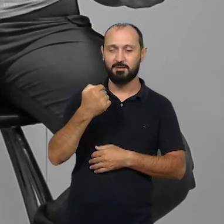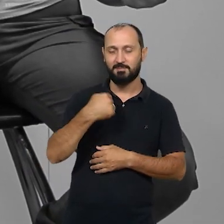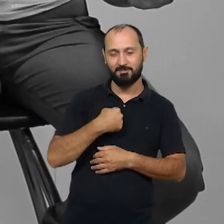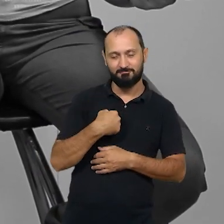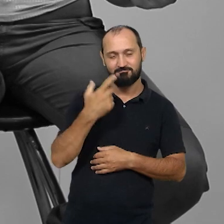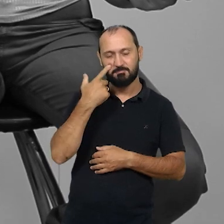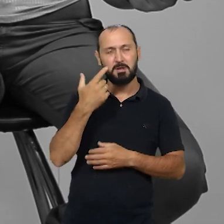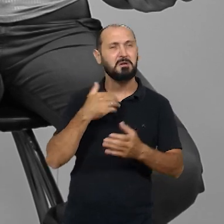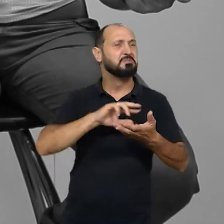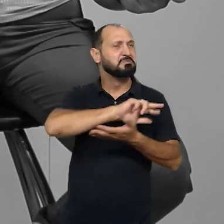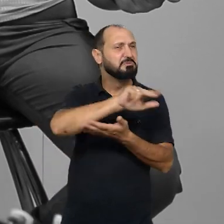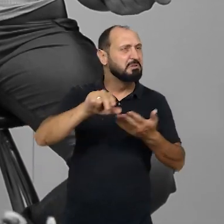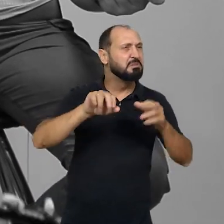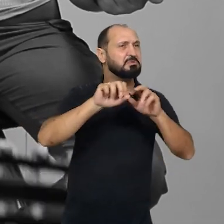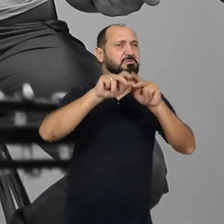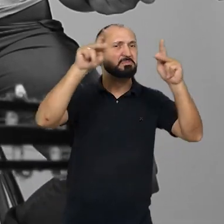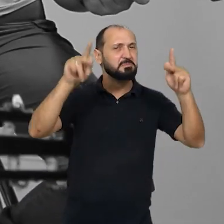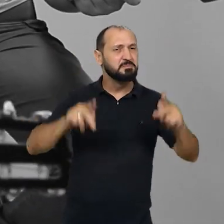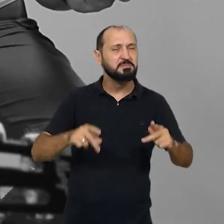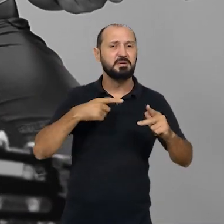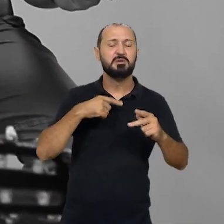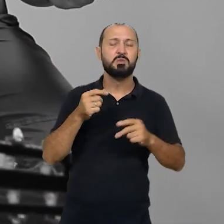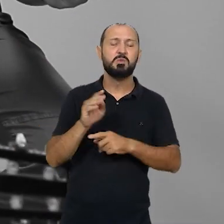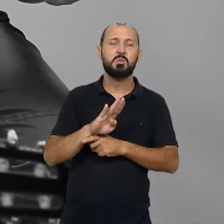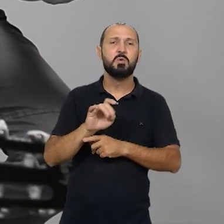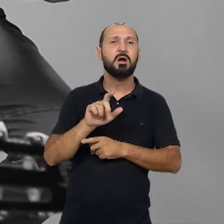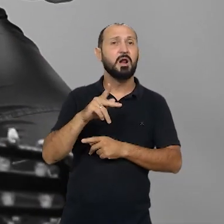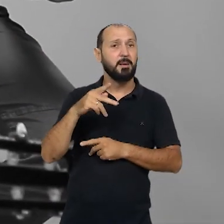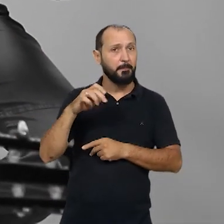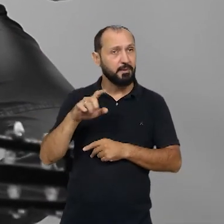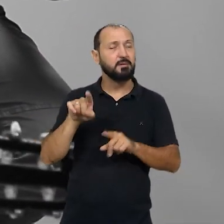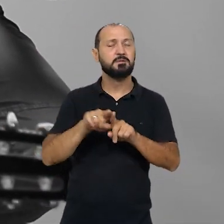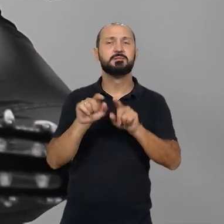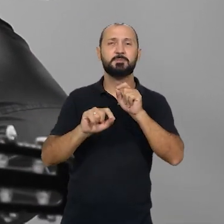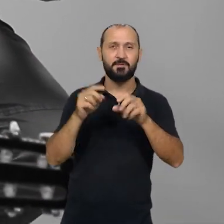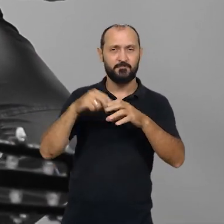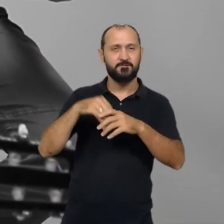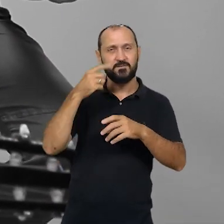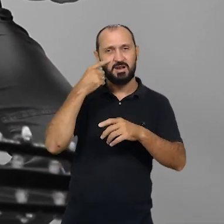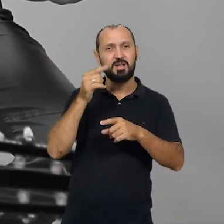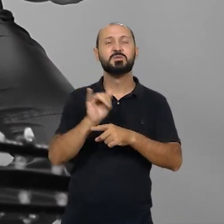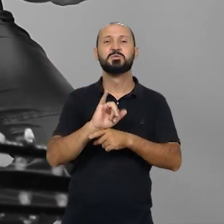as novas danças e tudo mais, artista plástico, tudo foi